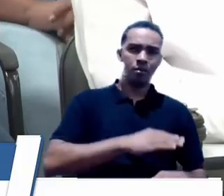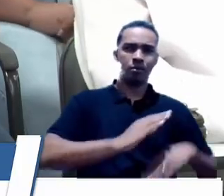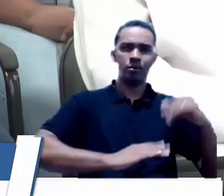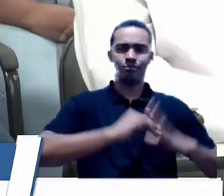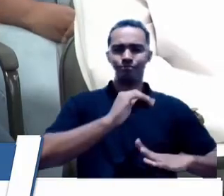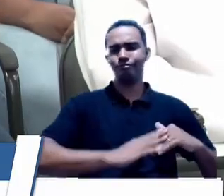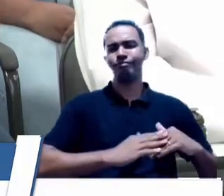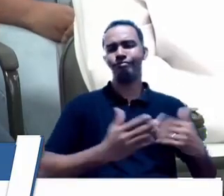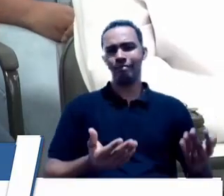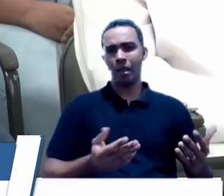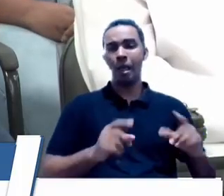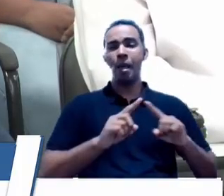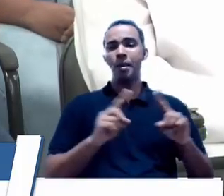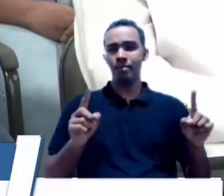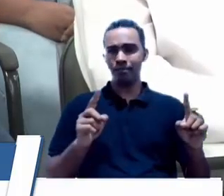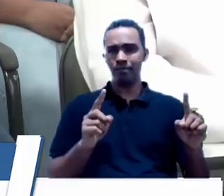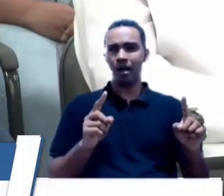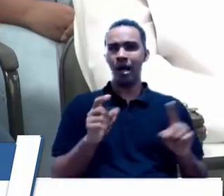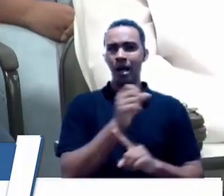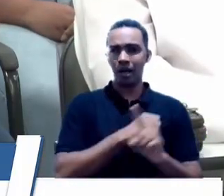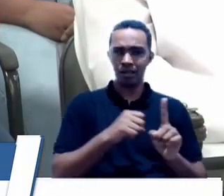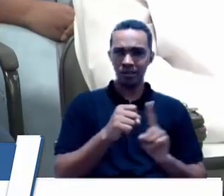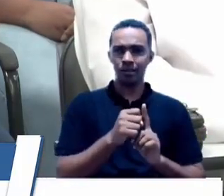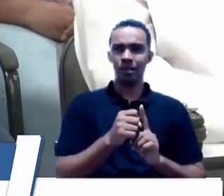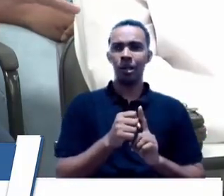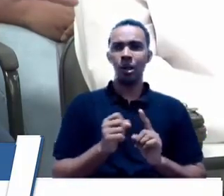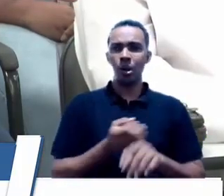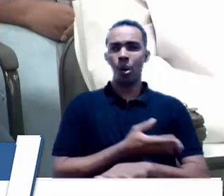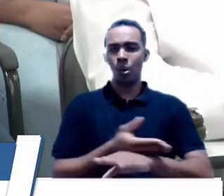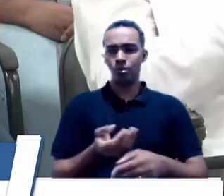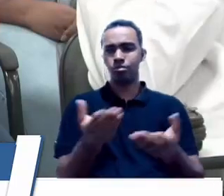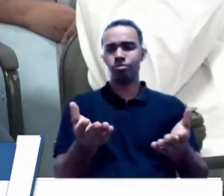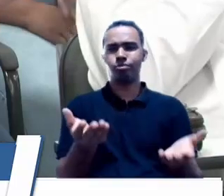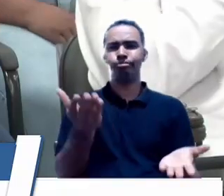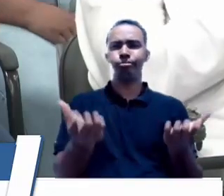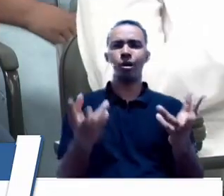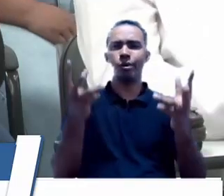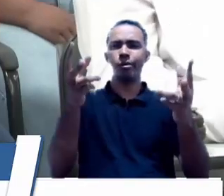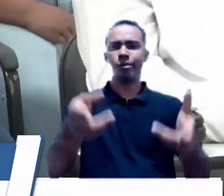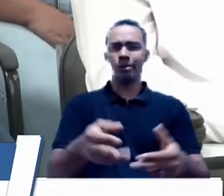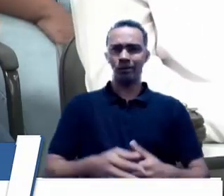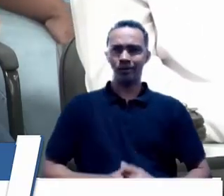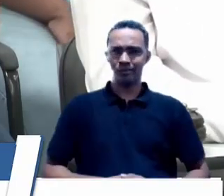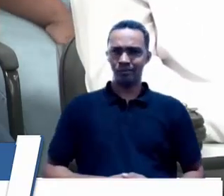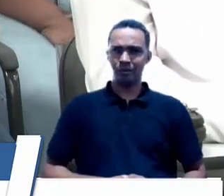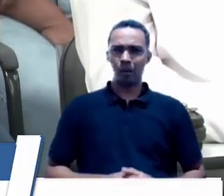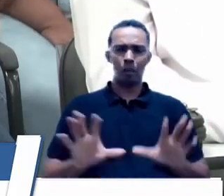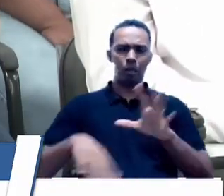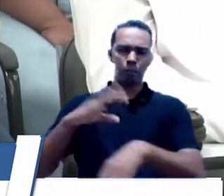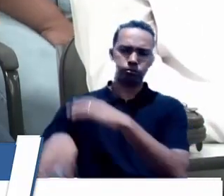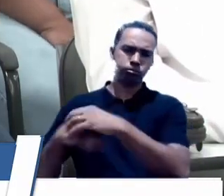Só que eles, a sociedade, ela costuma jogar todo mundo no mesmo balaio. Aí ela pega e joga todos no mesmo